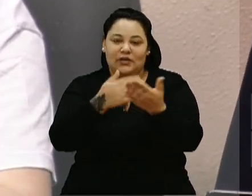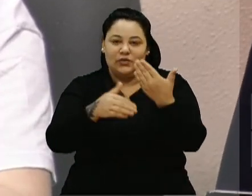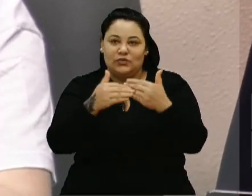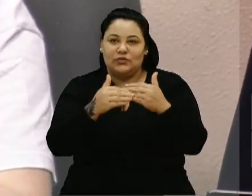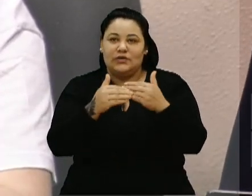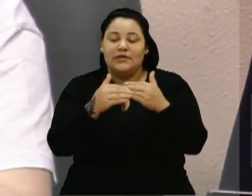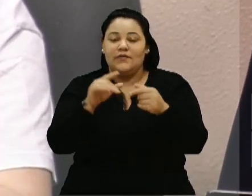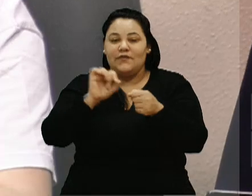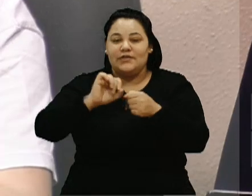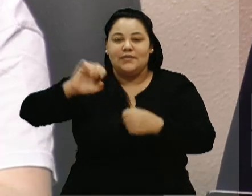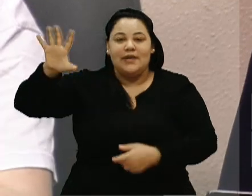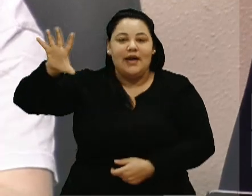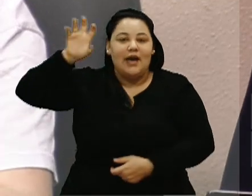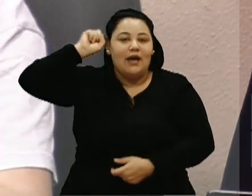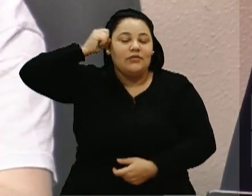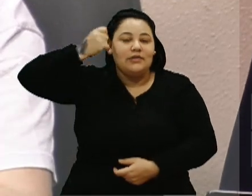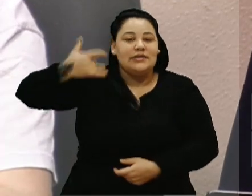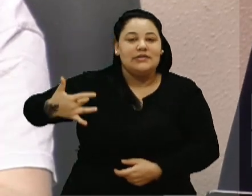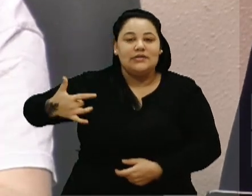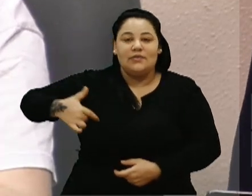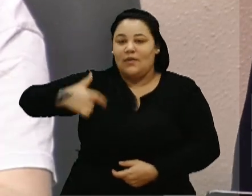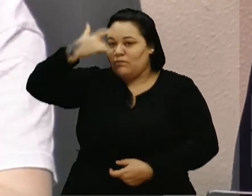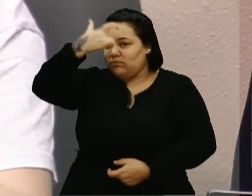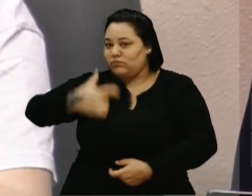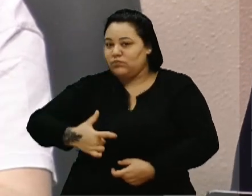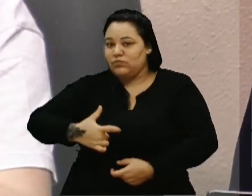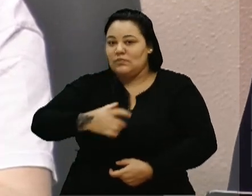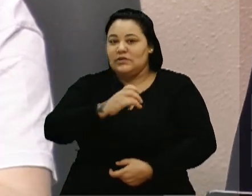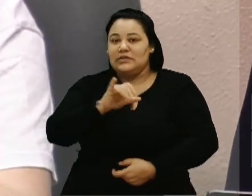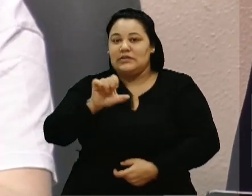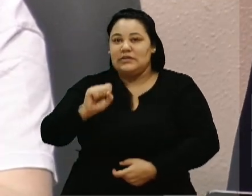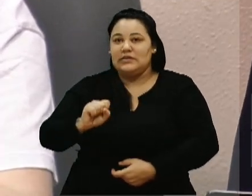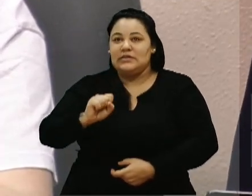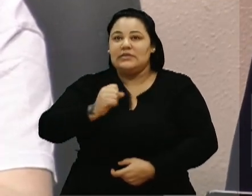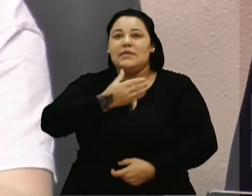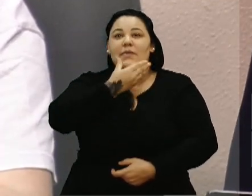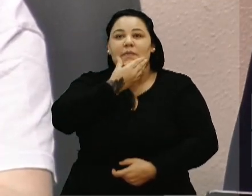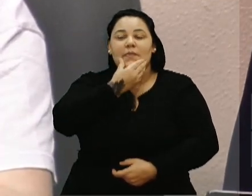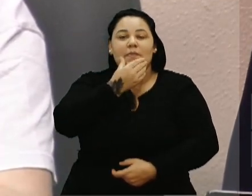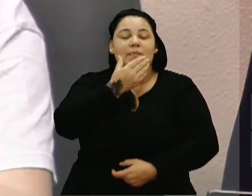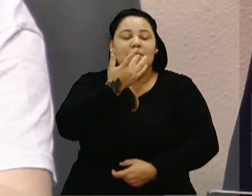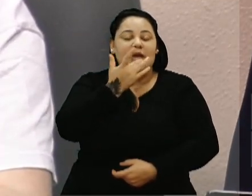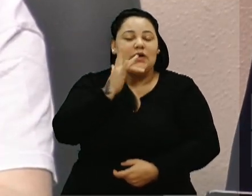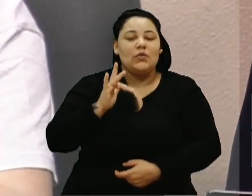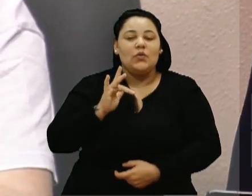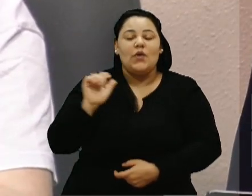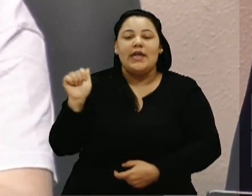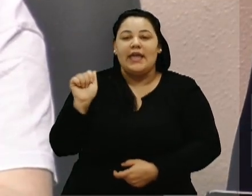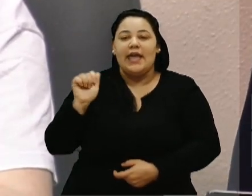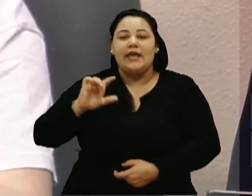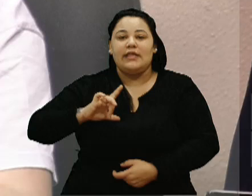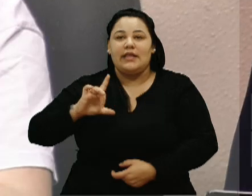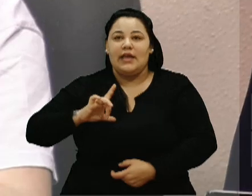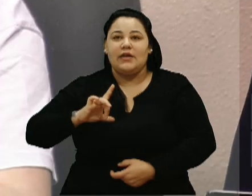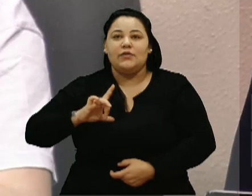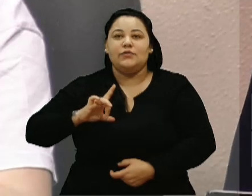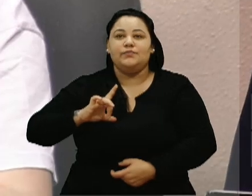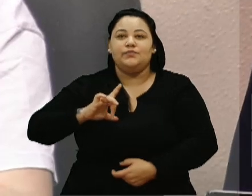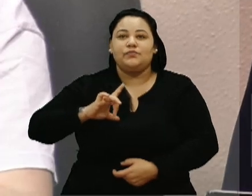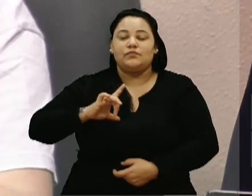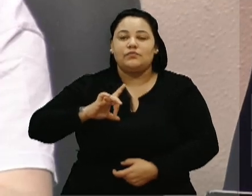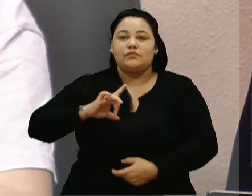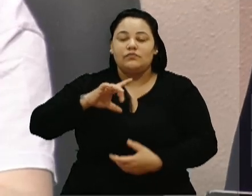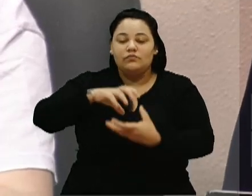minha autodescrição. Eu sou um homem cis, branco, gay, portador de deficiência adquirida e